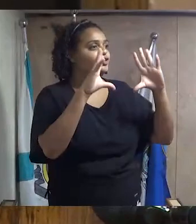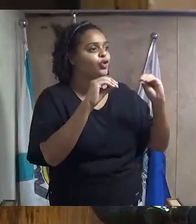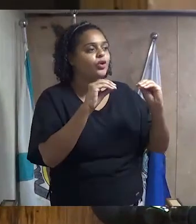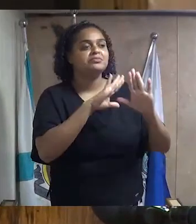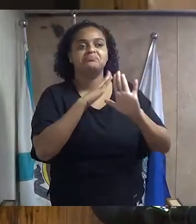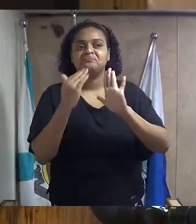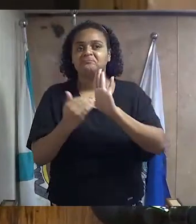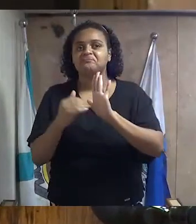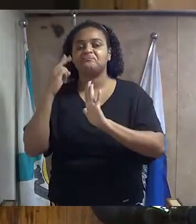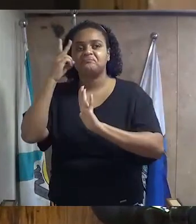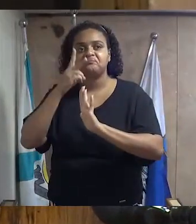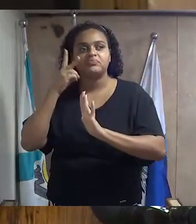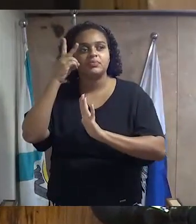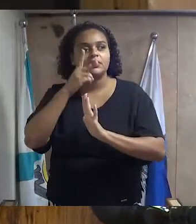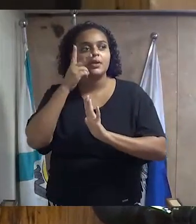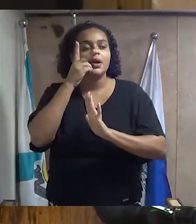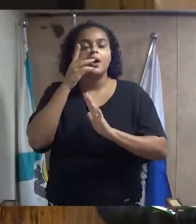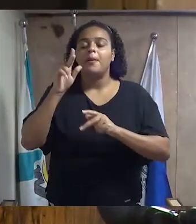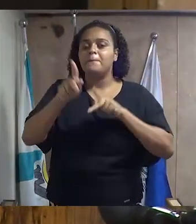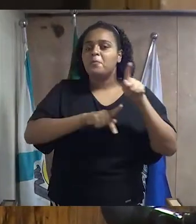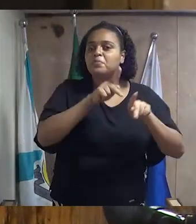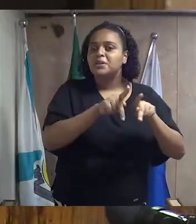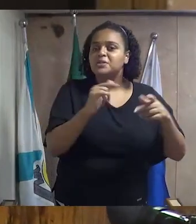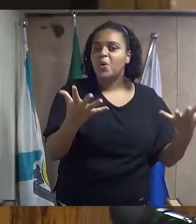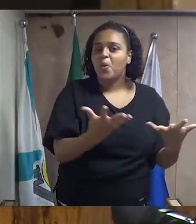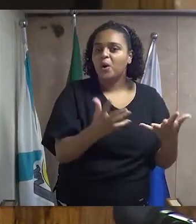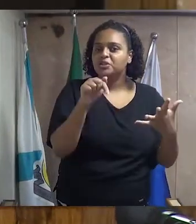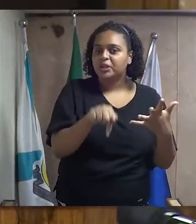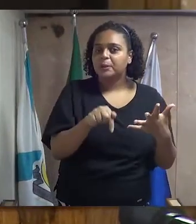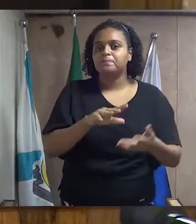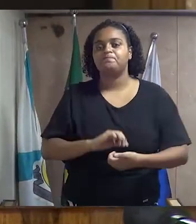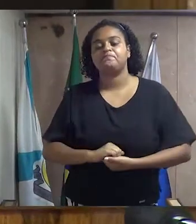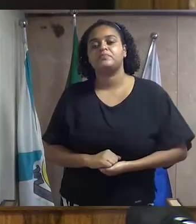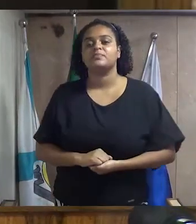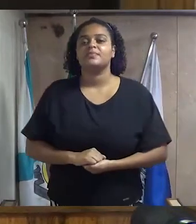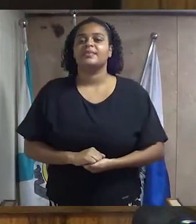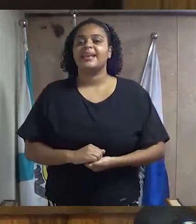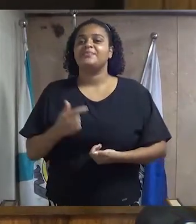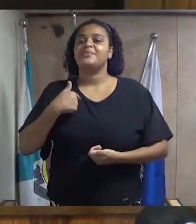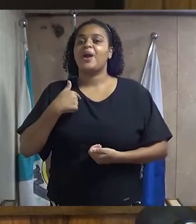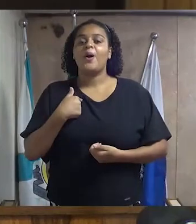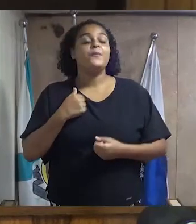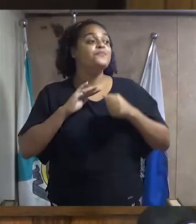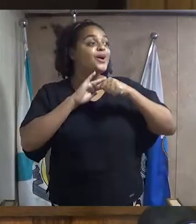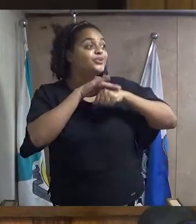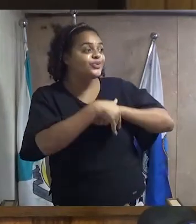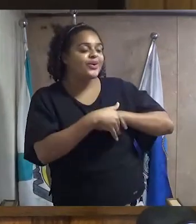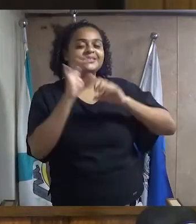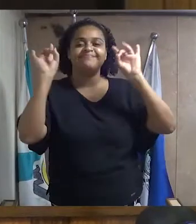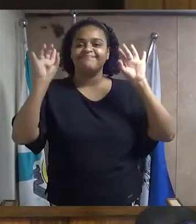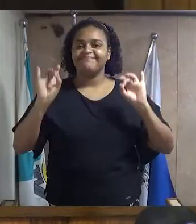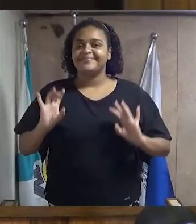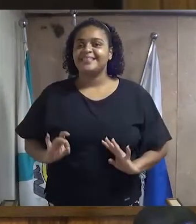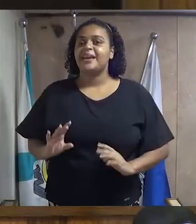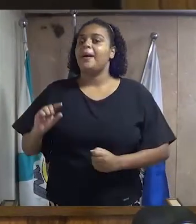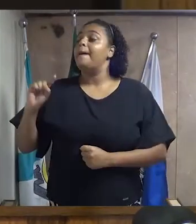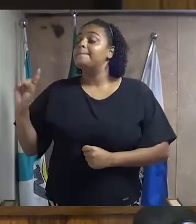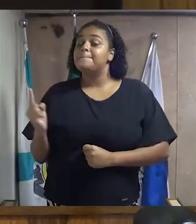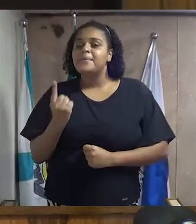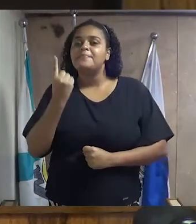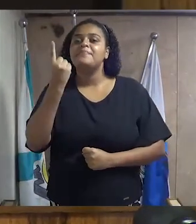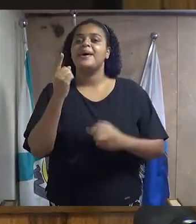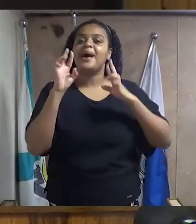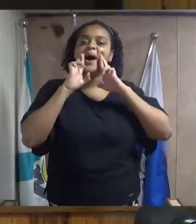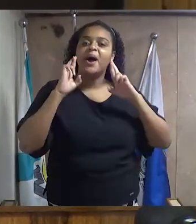os vereadores, ao público presente. É uma noite especial, hoje é a nossa primeira sessão ordinária, não é